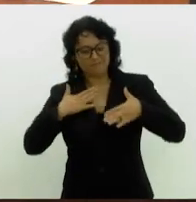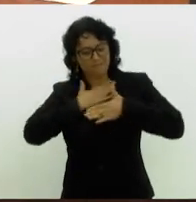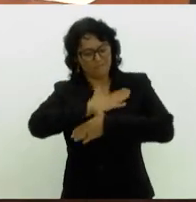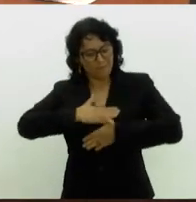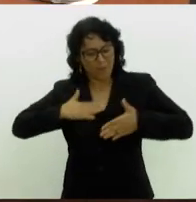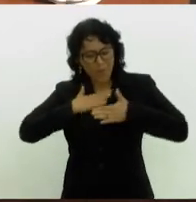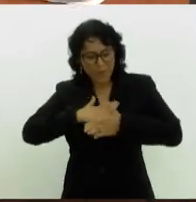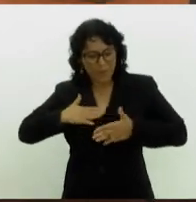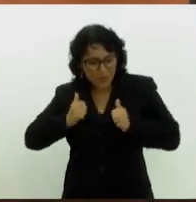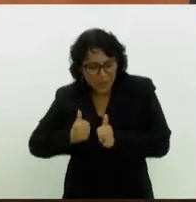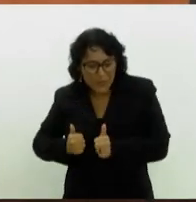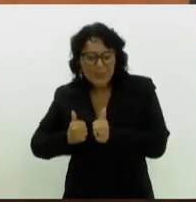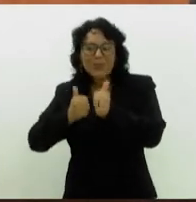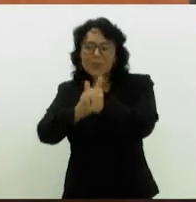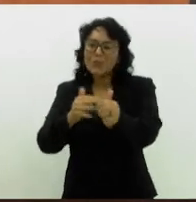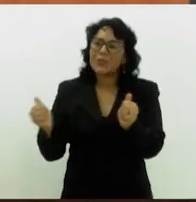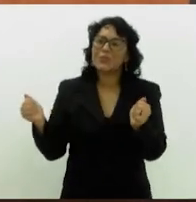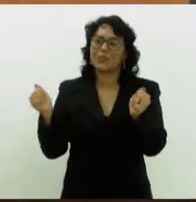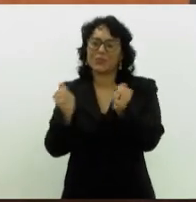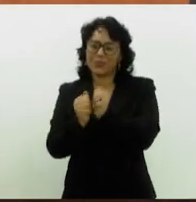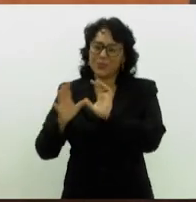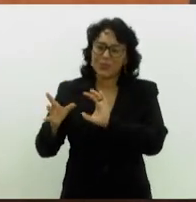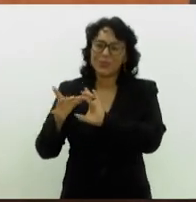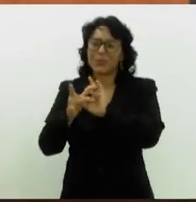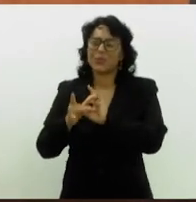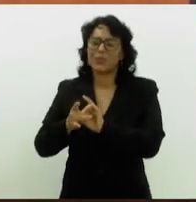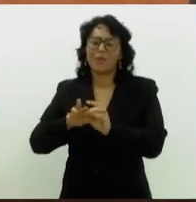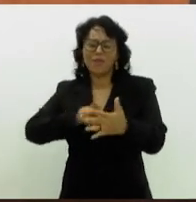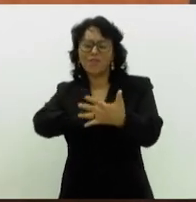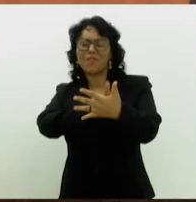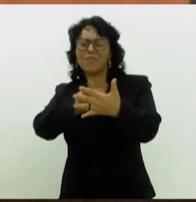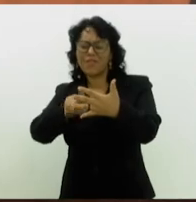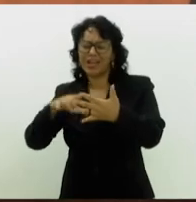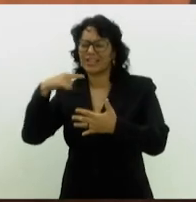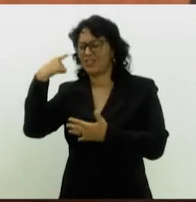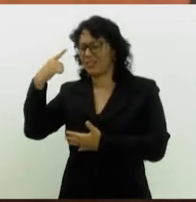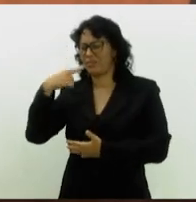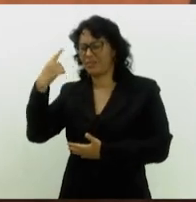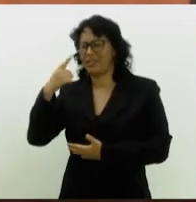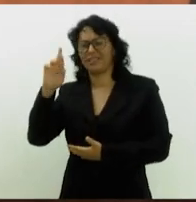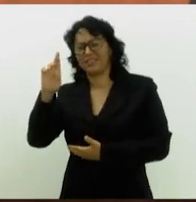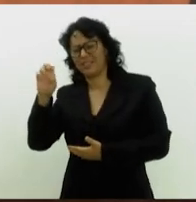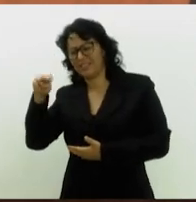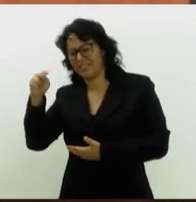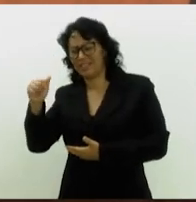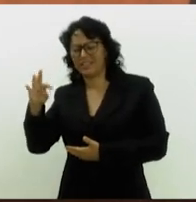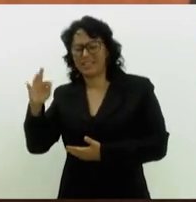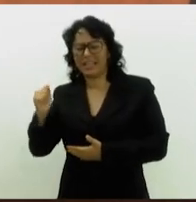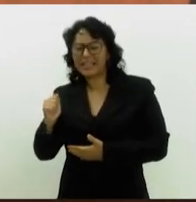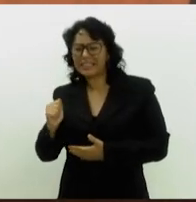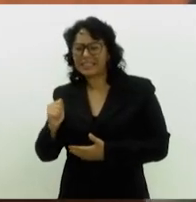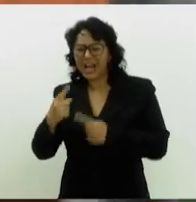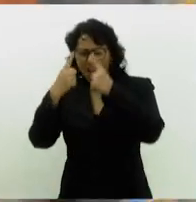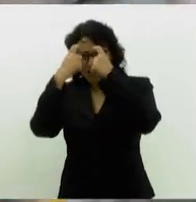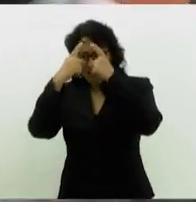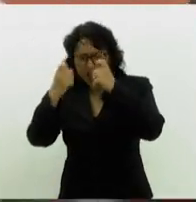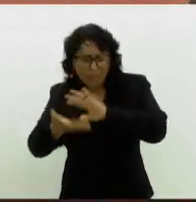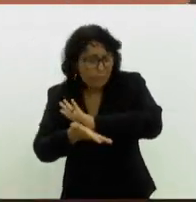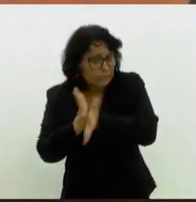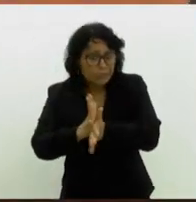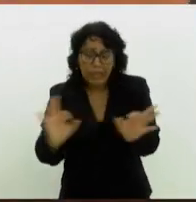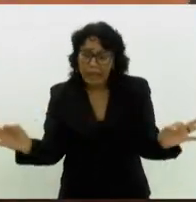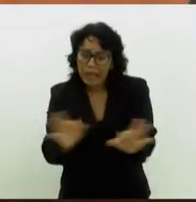visto a luta de vossa excelência da deputada Renata de várias deputadas aqui na casa contra a violência contra a mulher e pelo